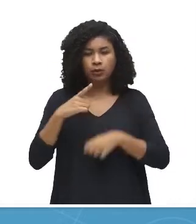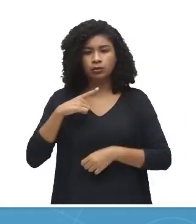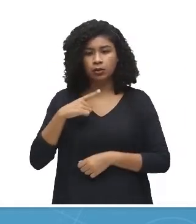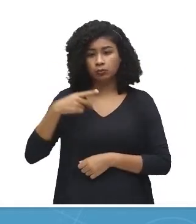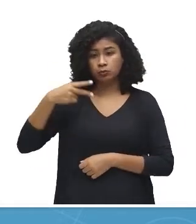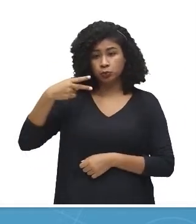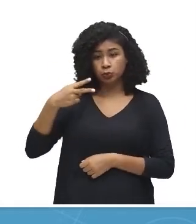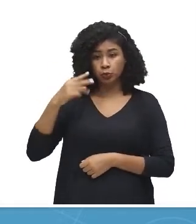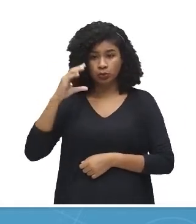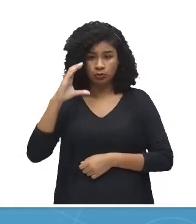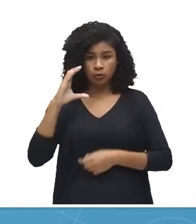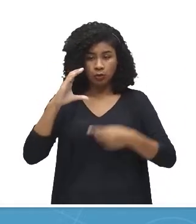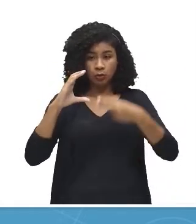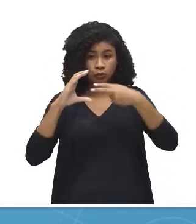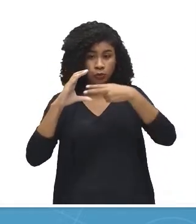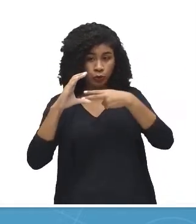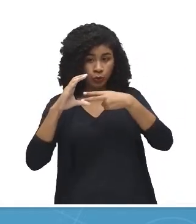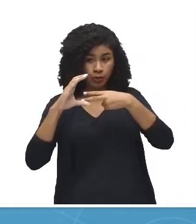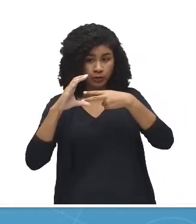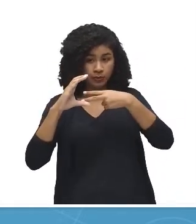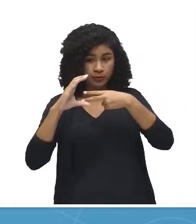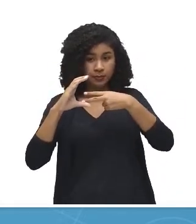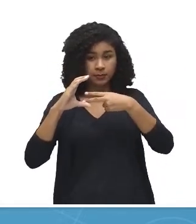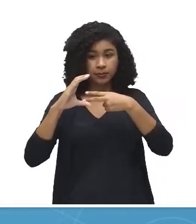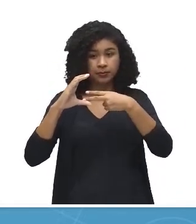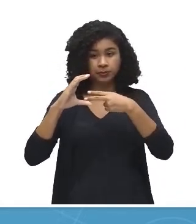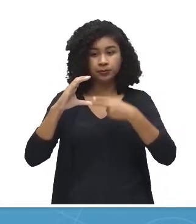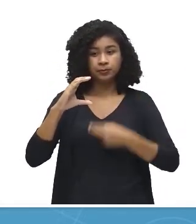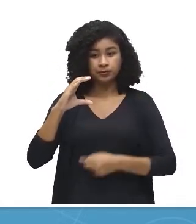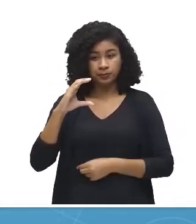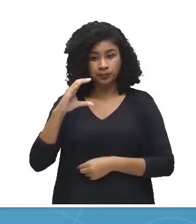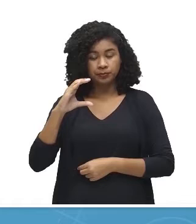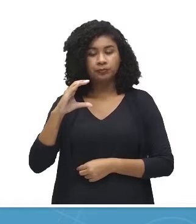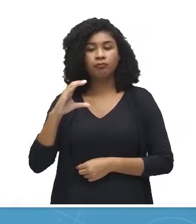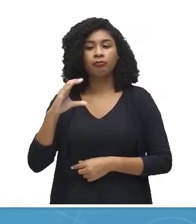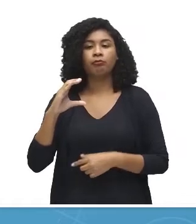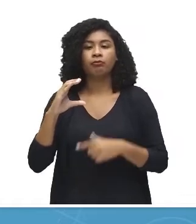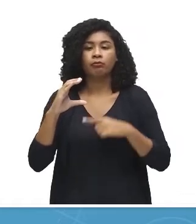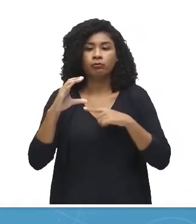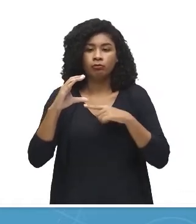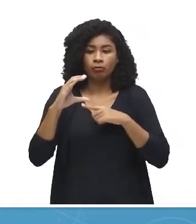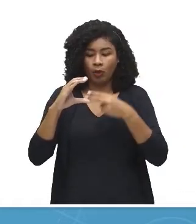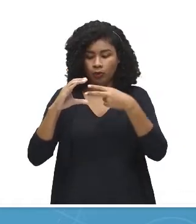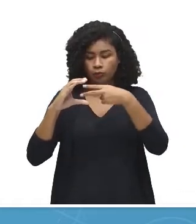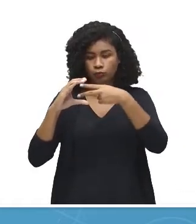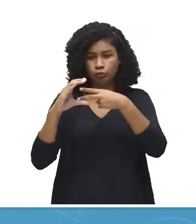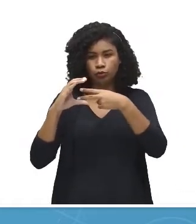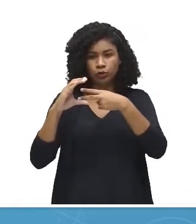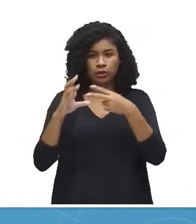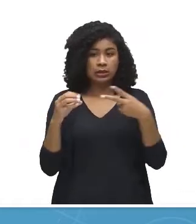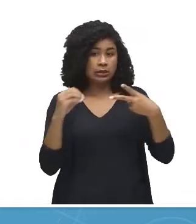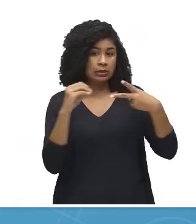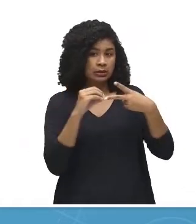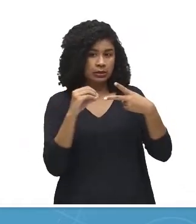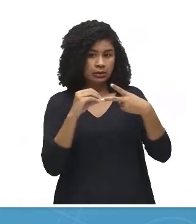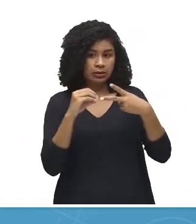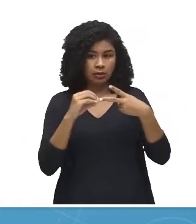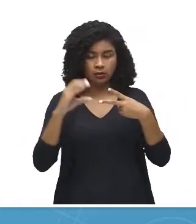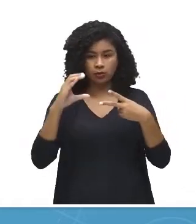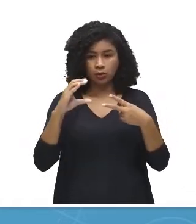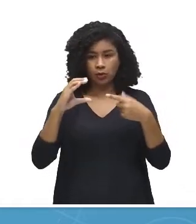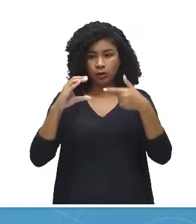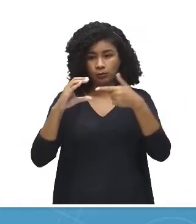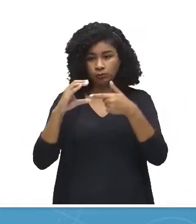Temos o próximo, que é o estratificado. Eles possuem mais de uma camada de células, né? Então, a gente pode observar